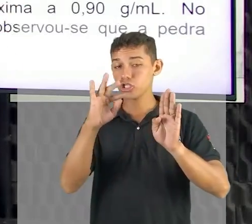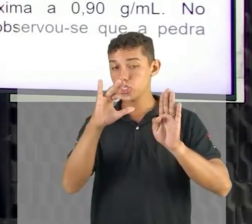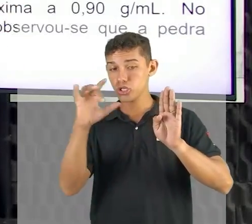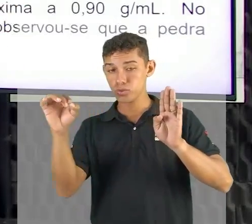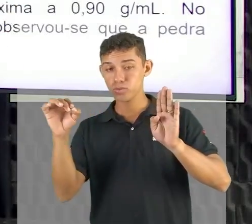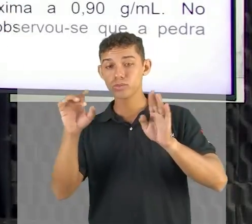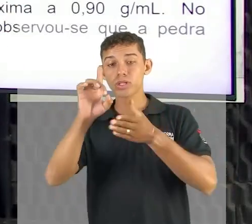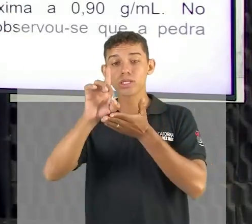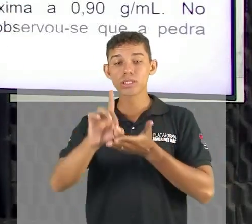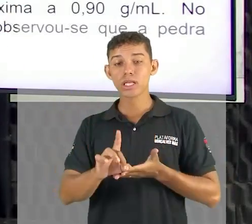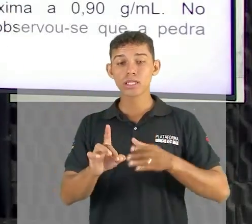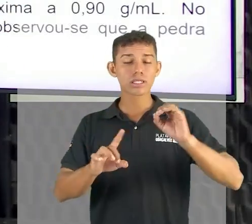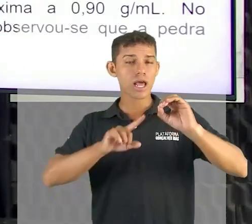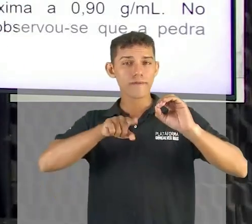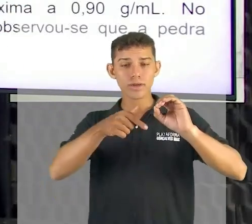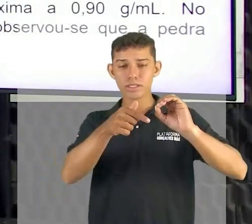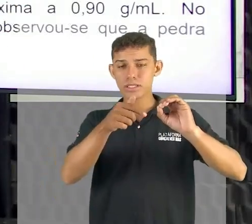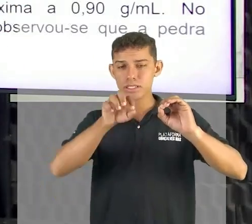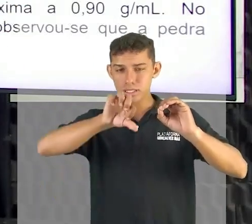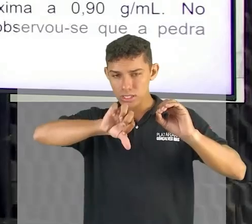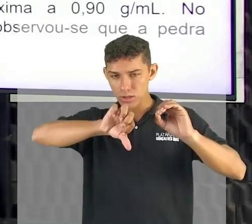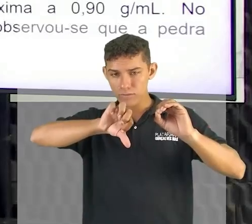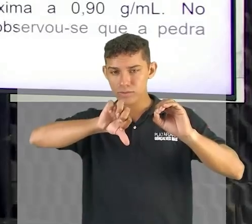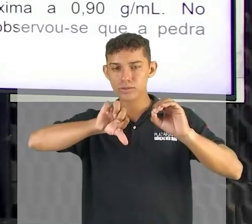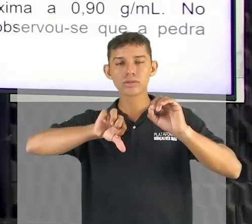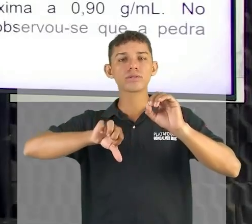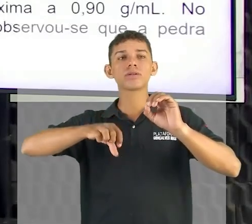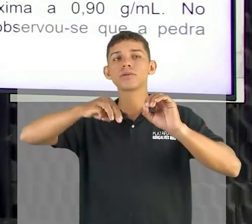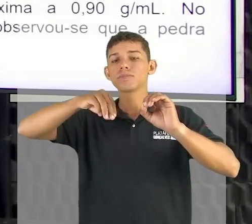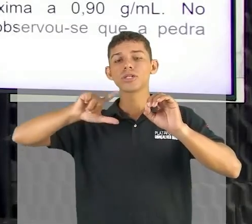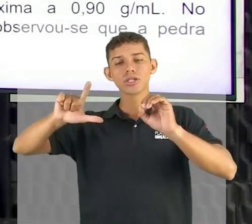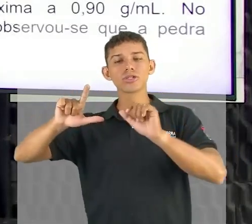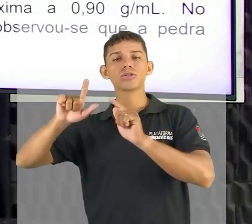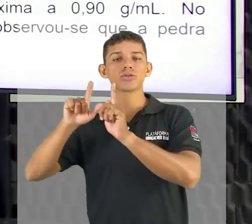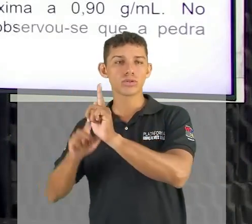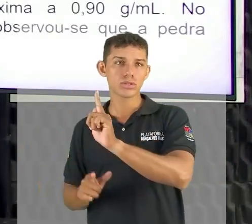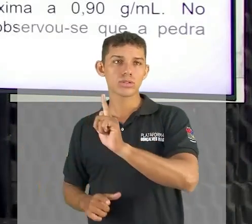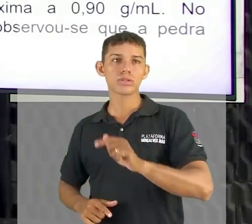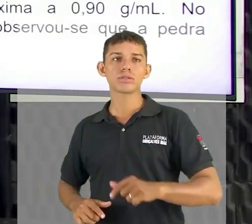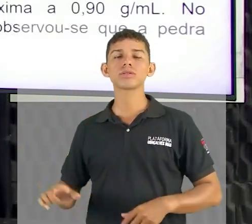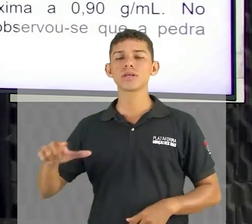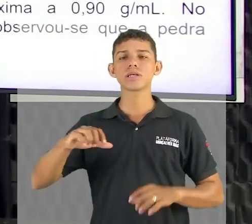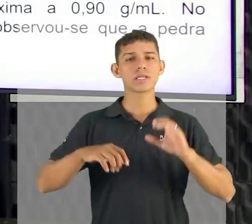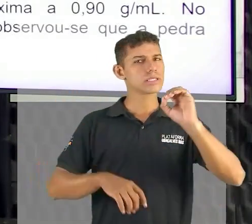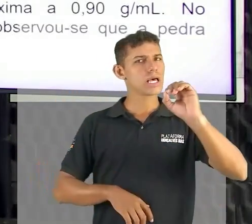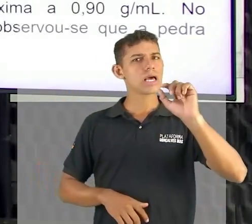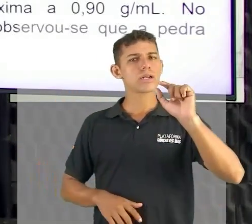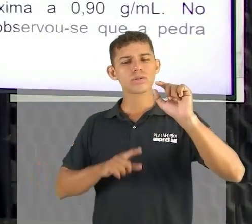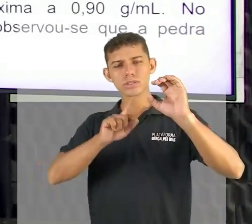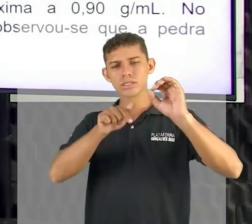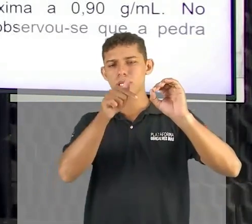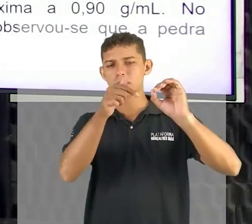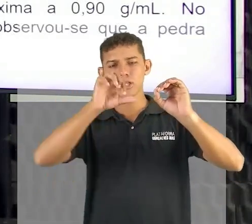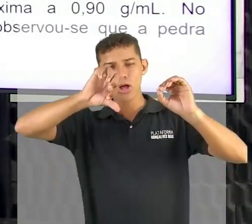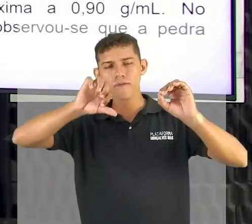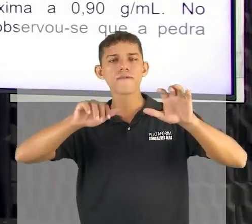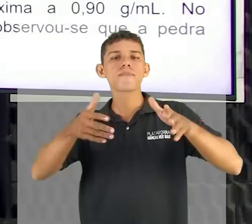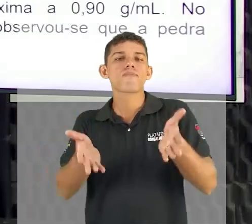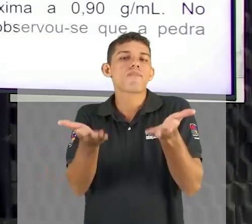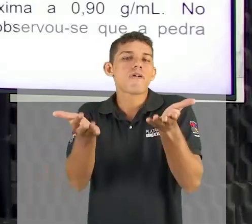gramas em cada mililitro. Quer dizer que cada mililitro de álcool pesa 0,79 gramas, ou seja, é mais leve que a água.